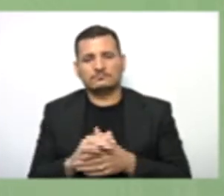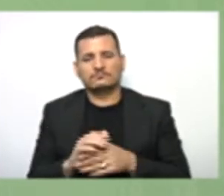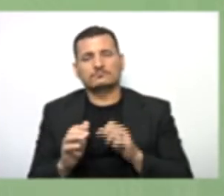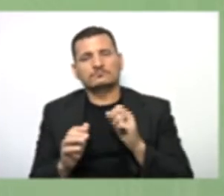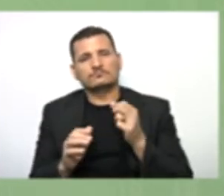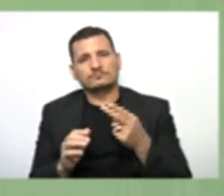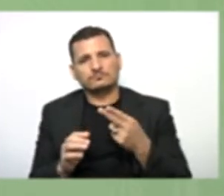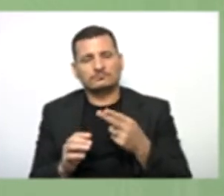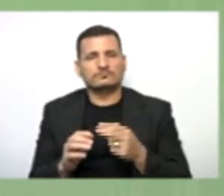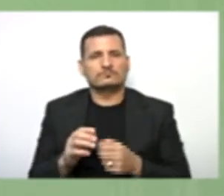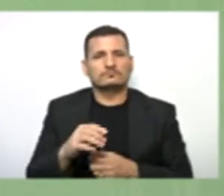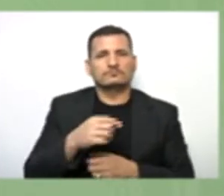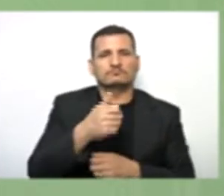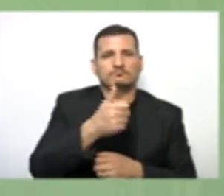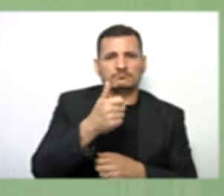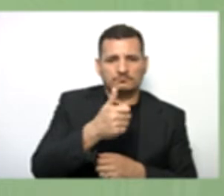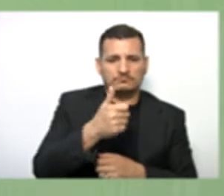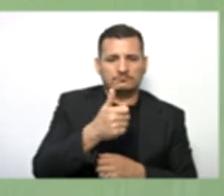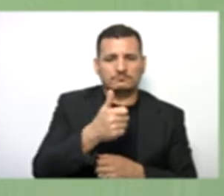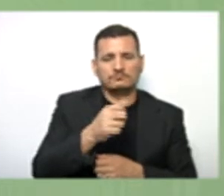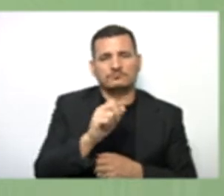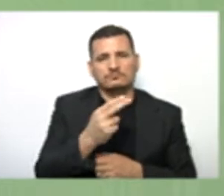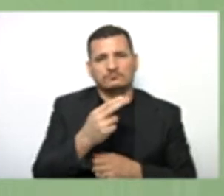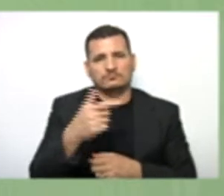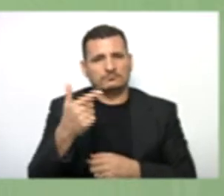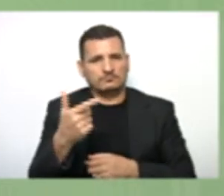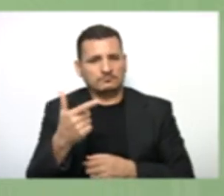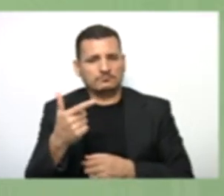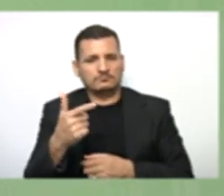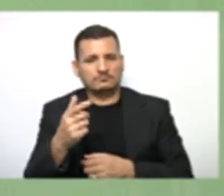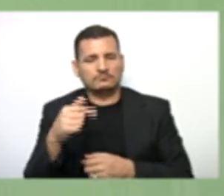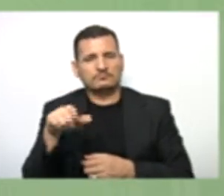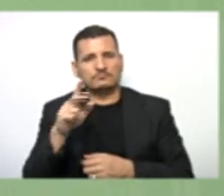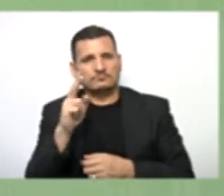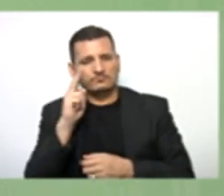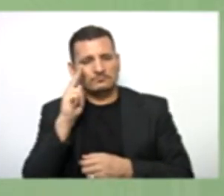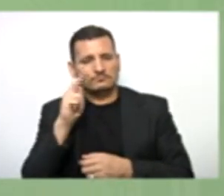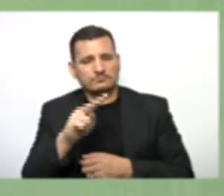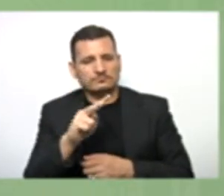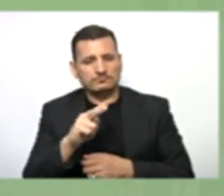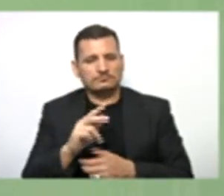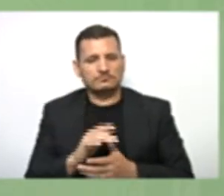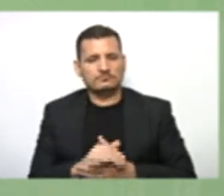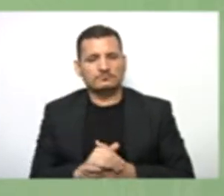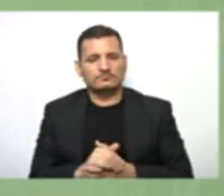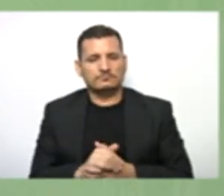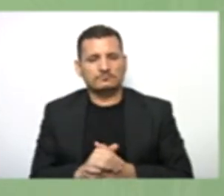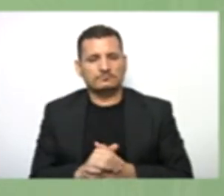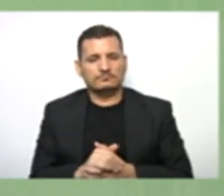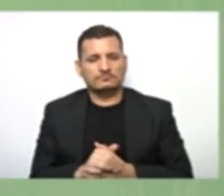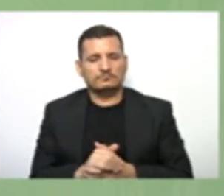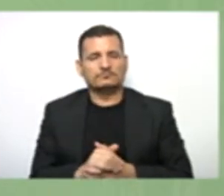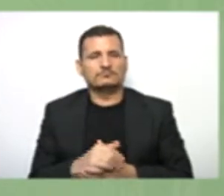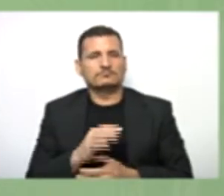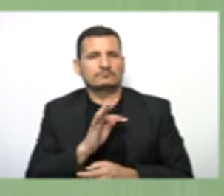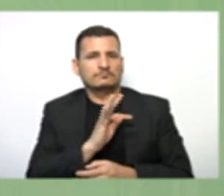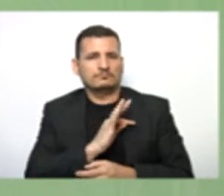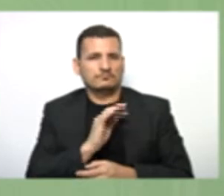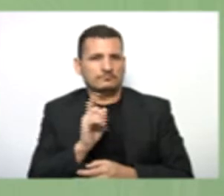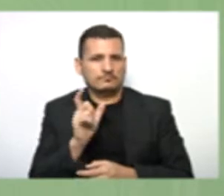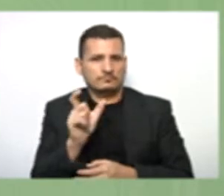plano ou em segundo plano. Repara que eu colocamos aqui para vocês termos técnicos mesmo,